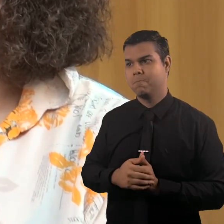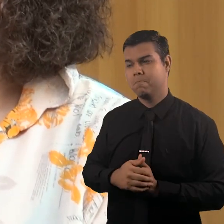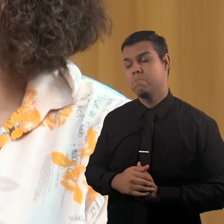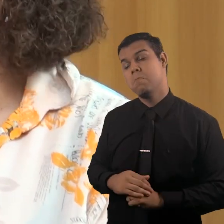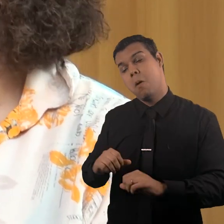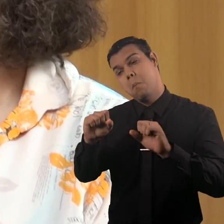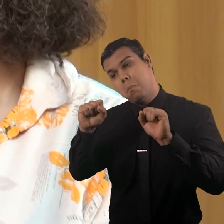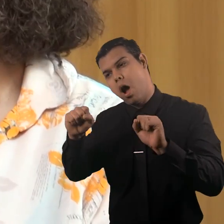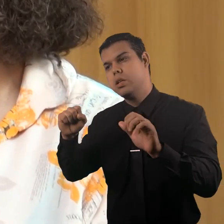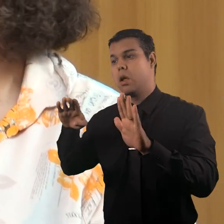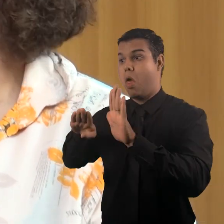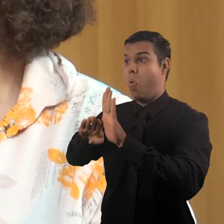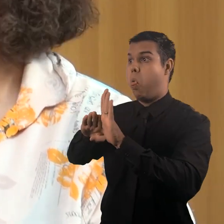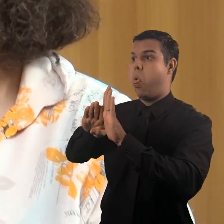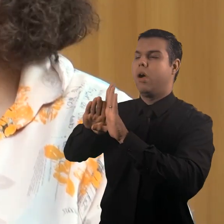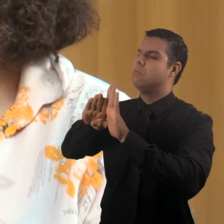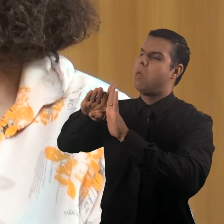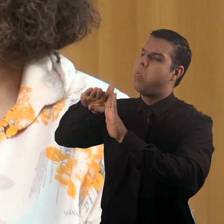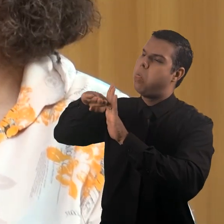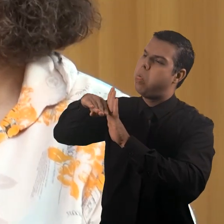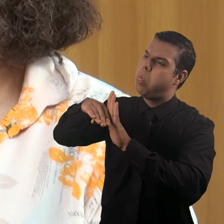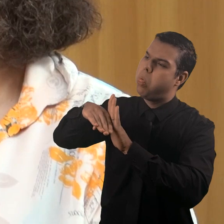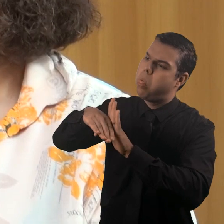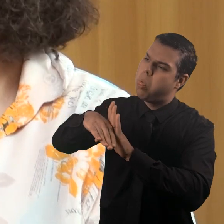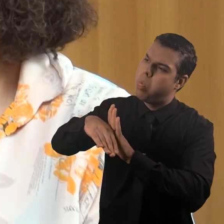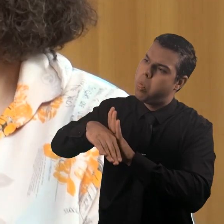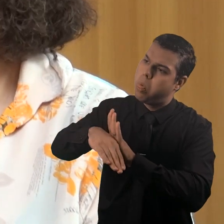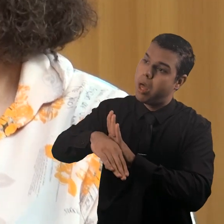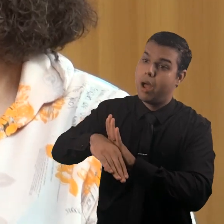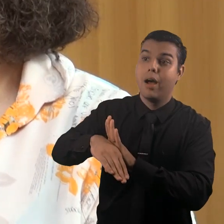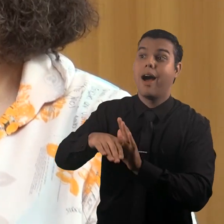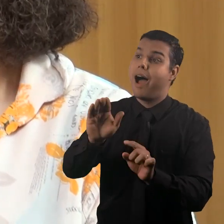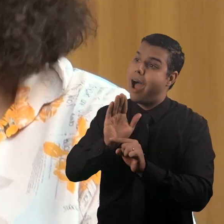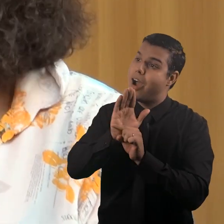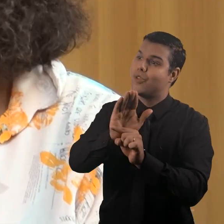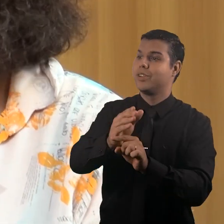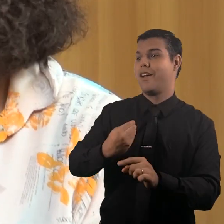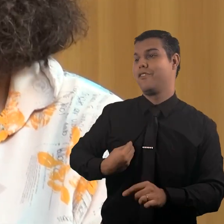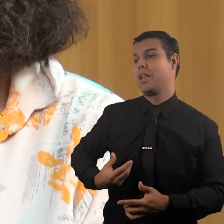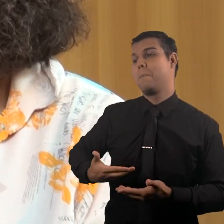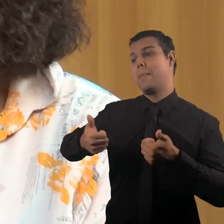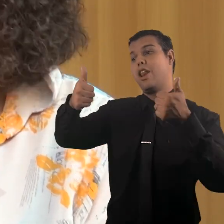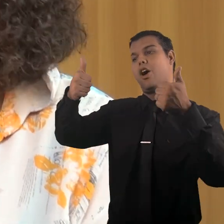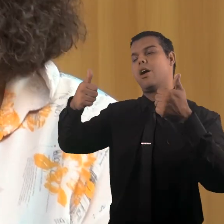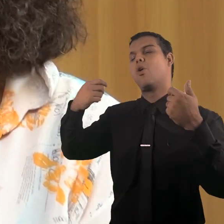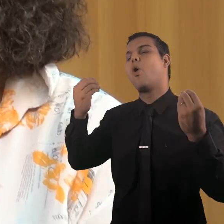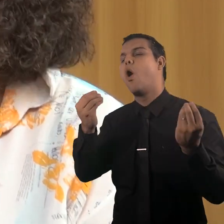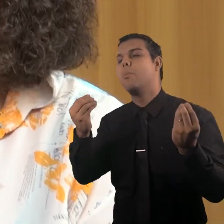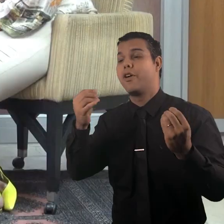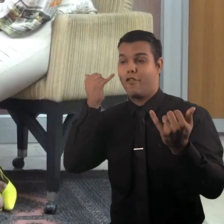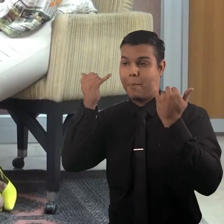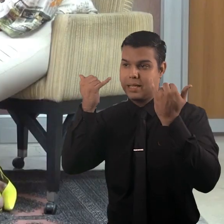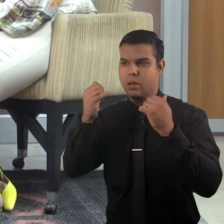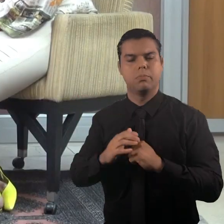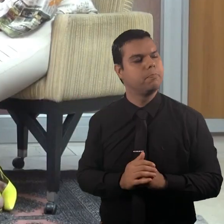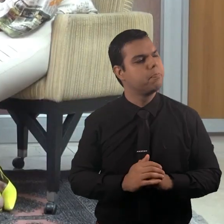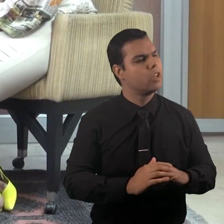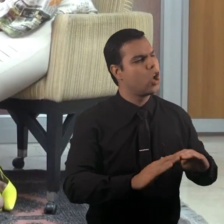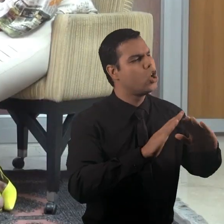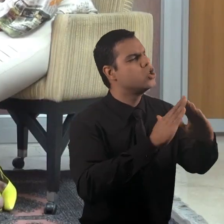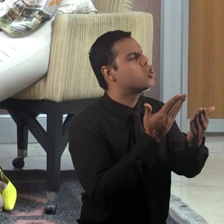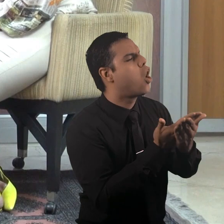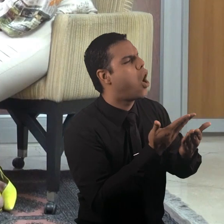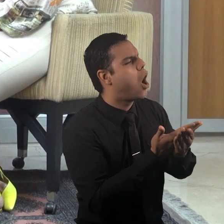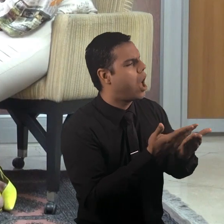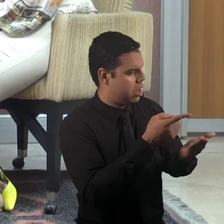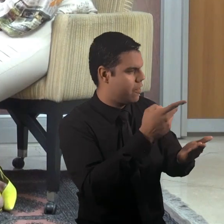deles. Isso vai fazer diferença. E pode ser que essa curva desça, a gente não sabe. Com informação, apenas com informação. Esse trabalho